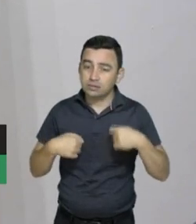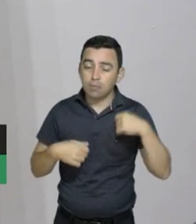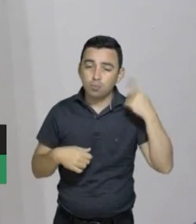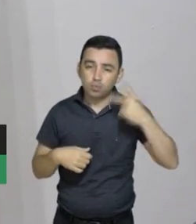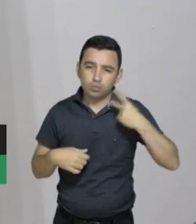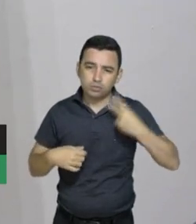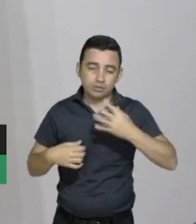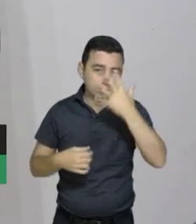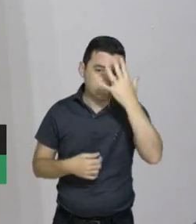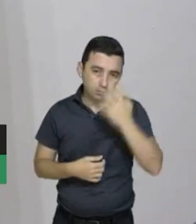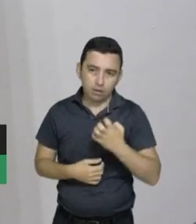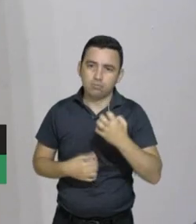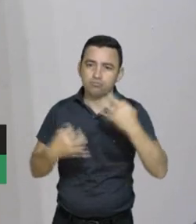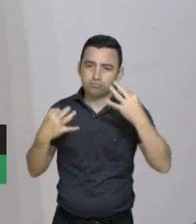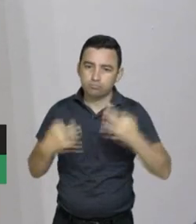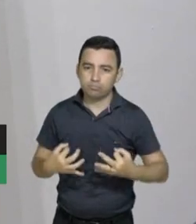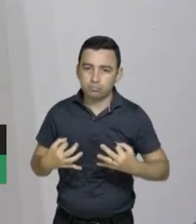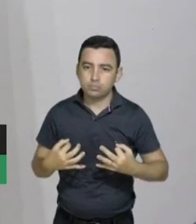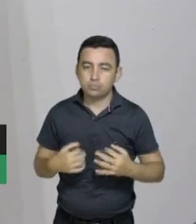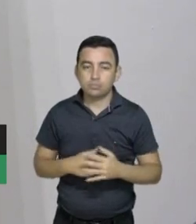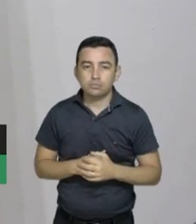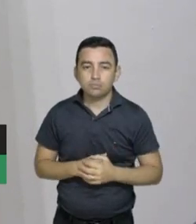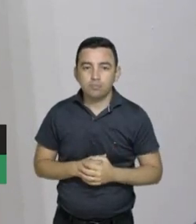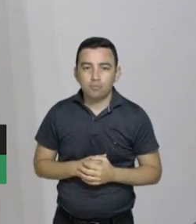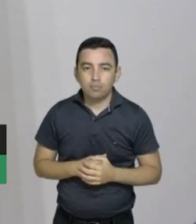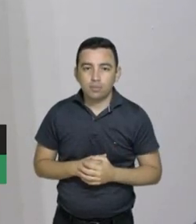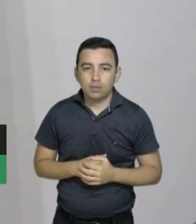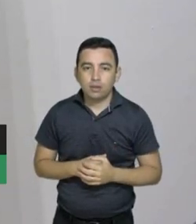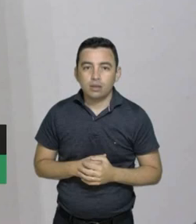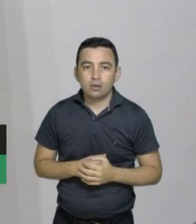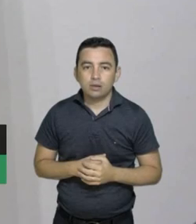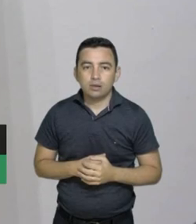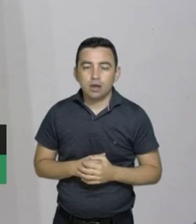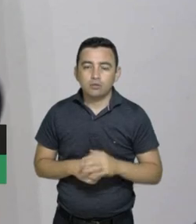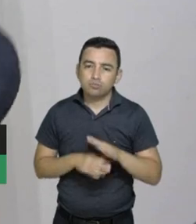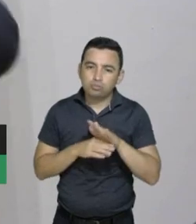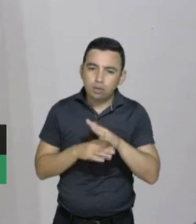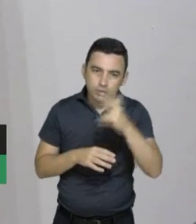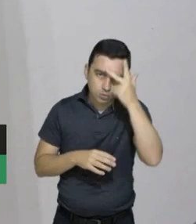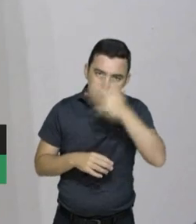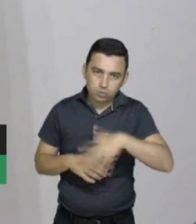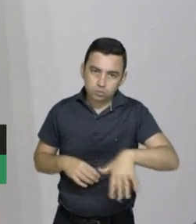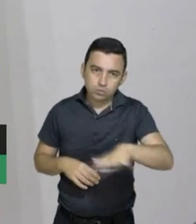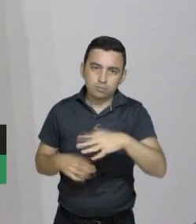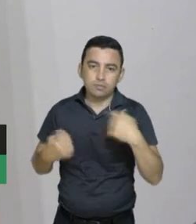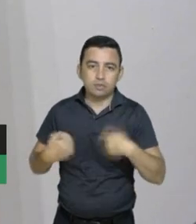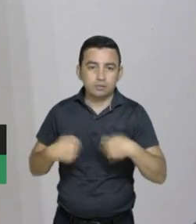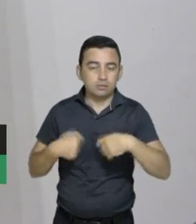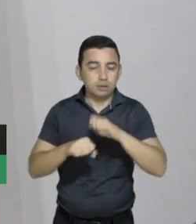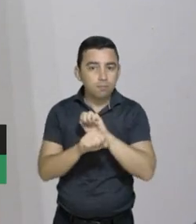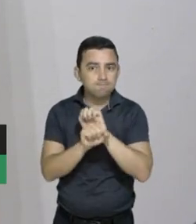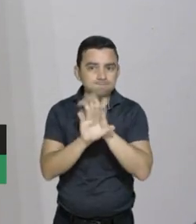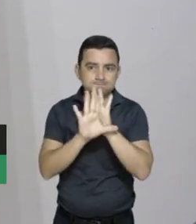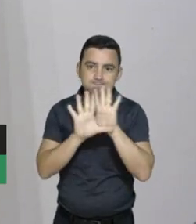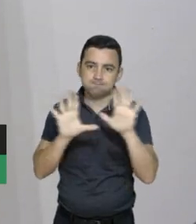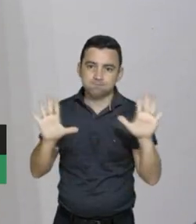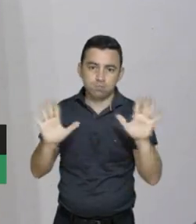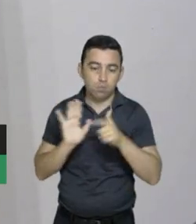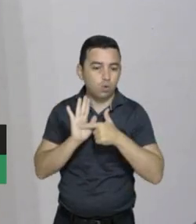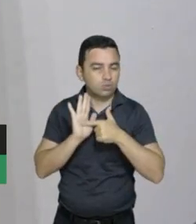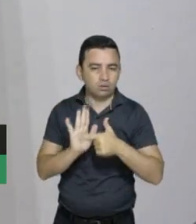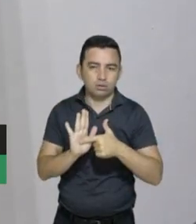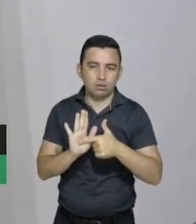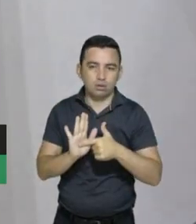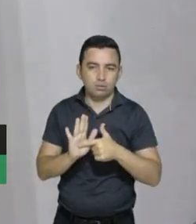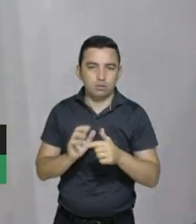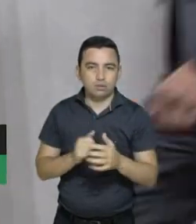e política sério você faz para os outros você faz para as pessoas mas você faz com muita transparência é muito claro dizer